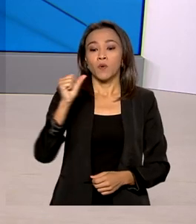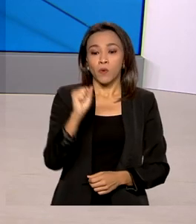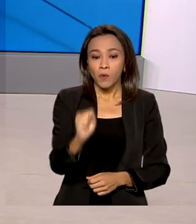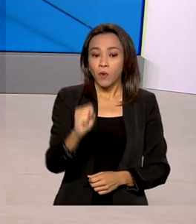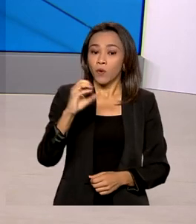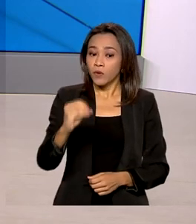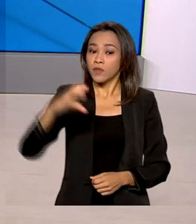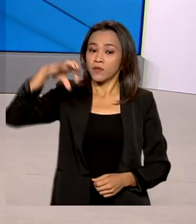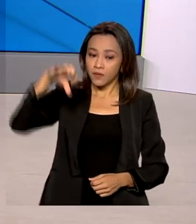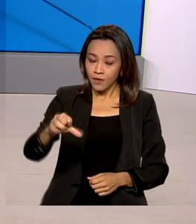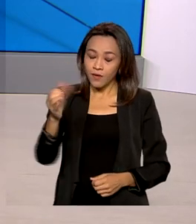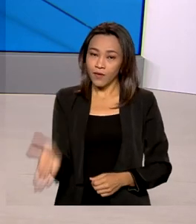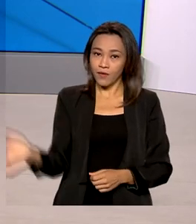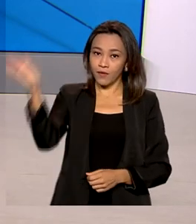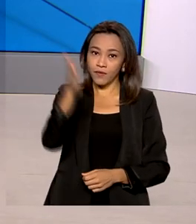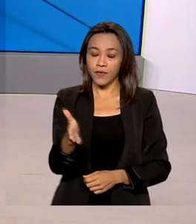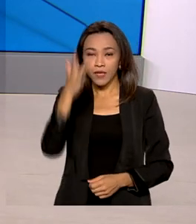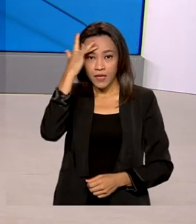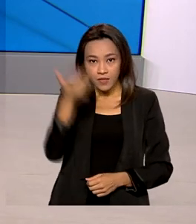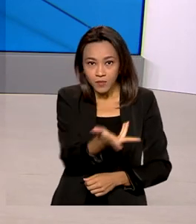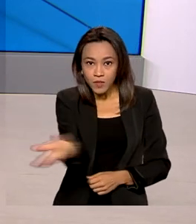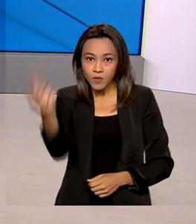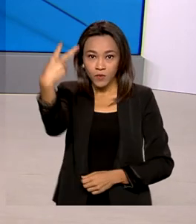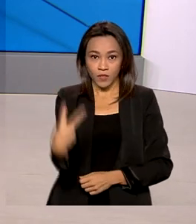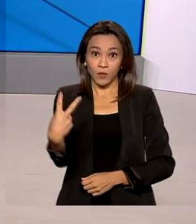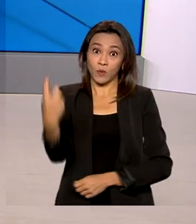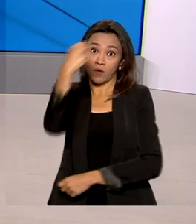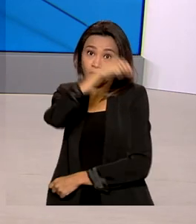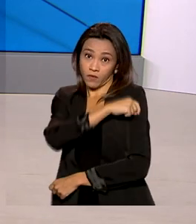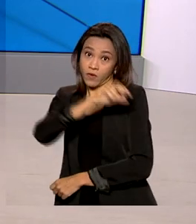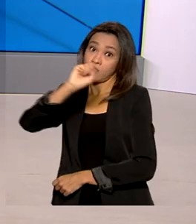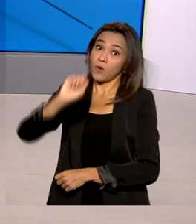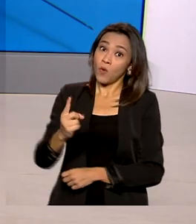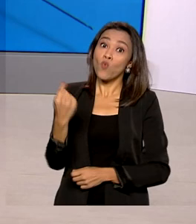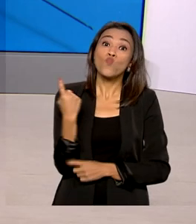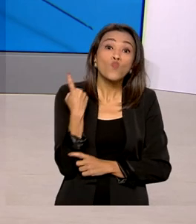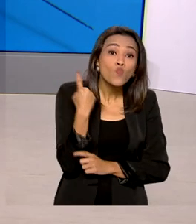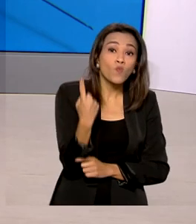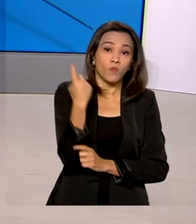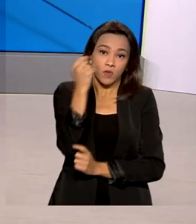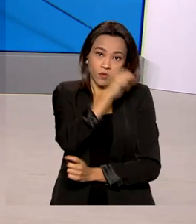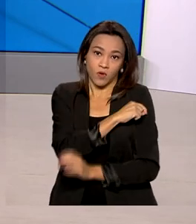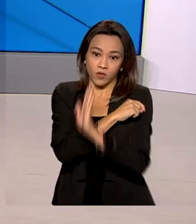74.354.809. E as pessoas que foram vacinadas com a segunda dose ou dose única